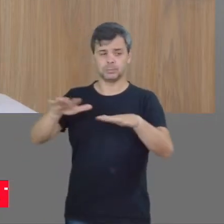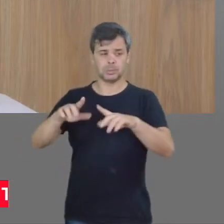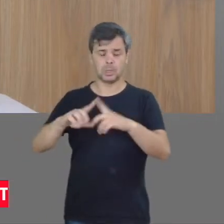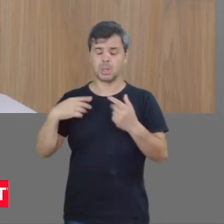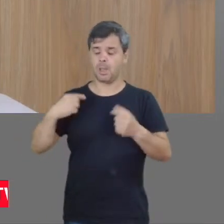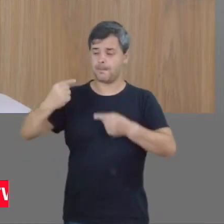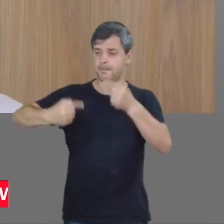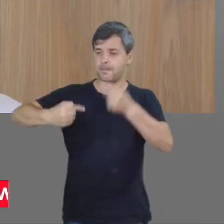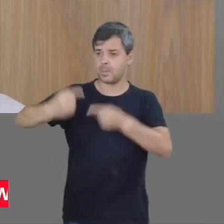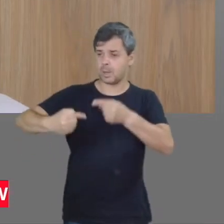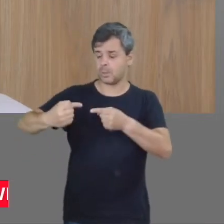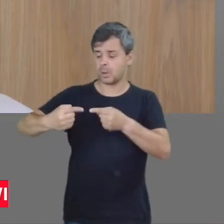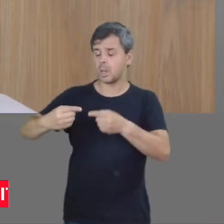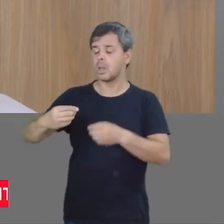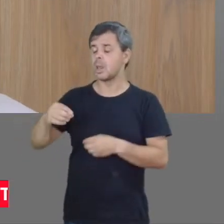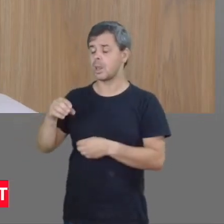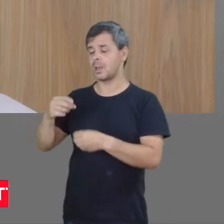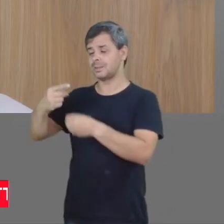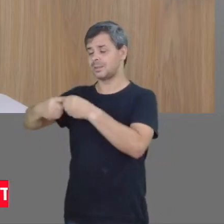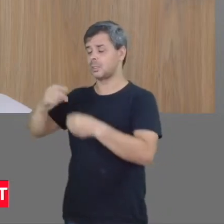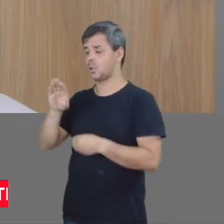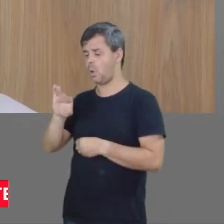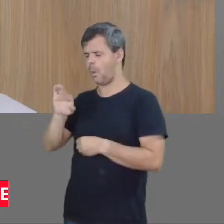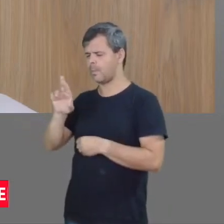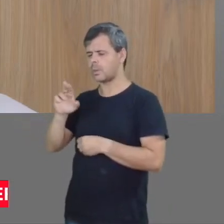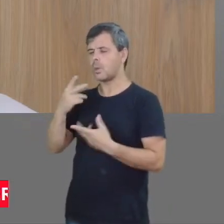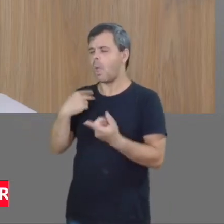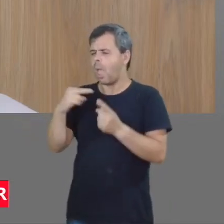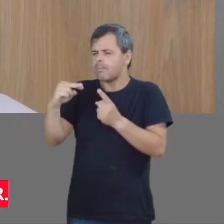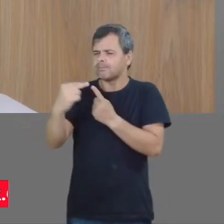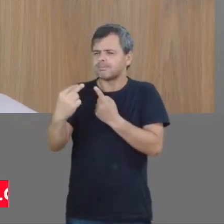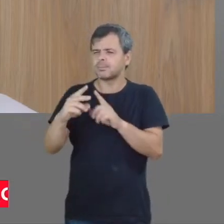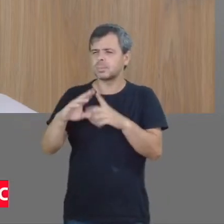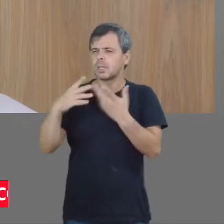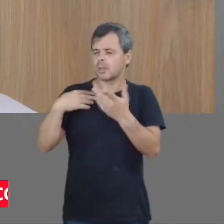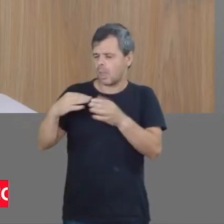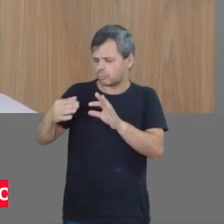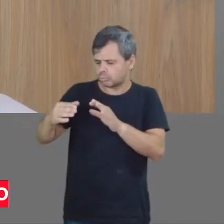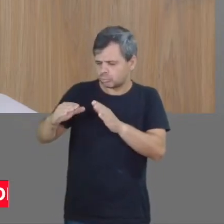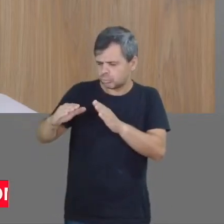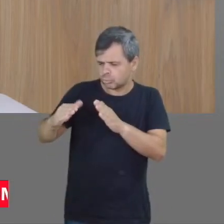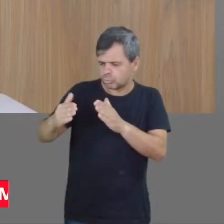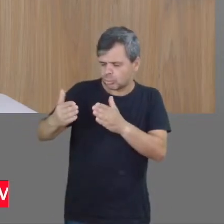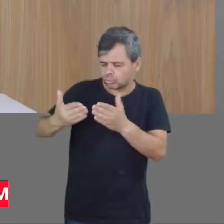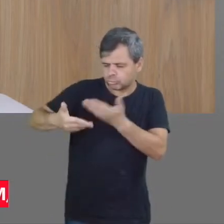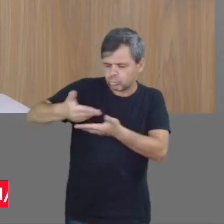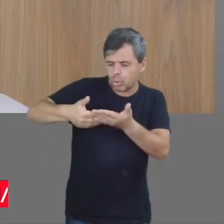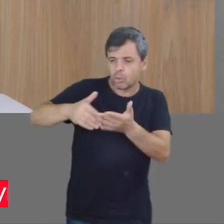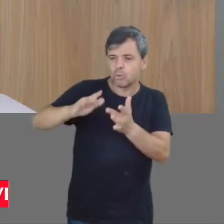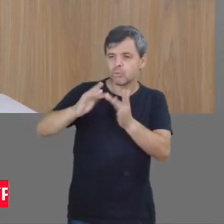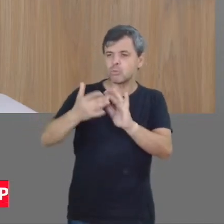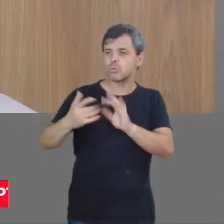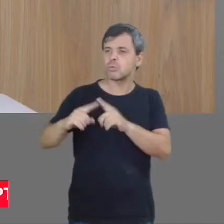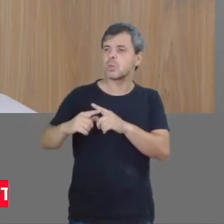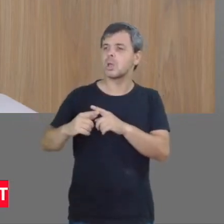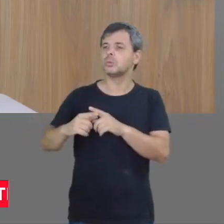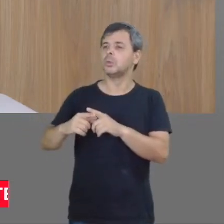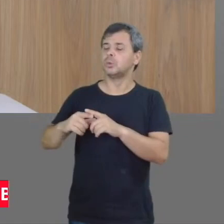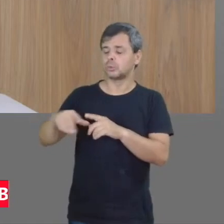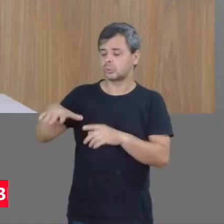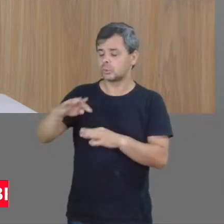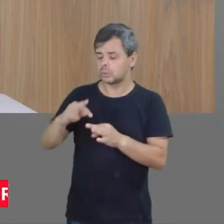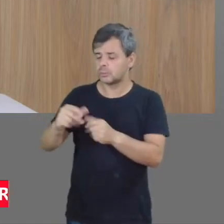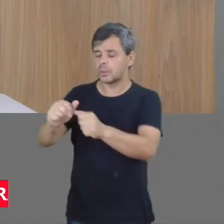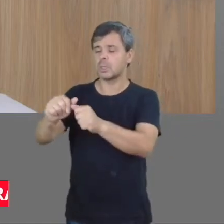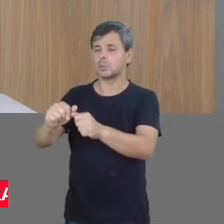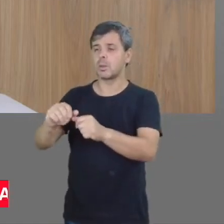da política em Uberlândia, das expectativas para essas eleições e também das alianças do partido, né, dos trabalhadores e das trabalhadoras, com